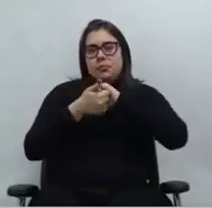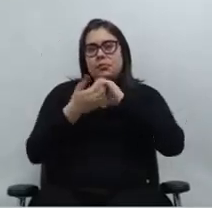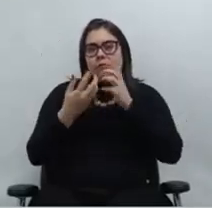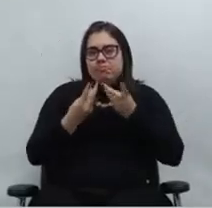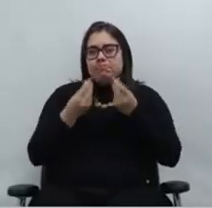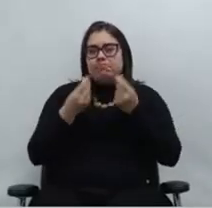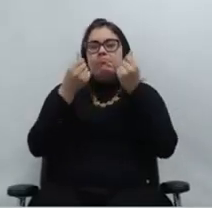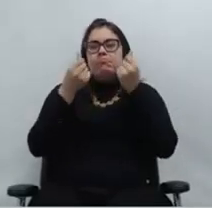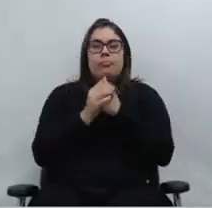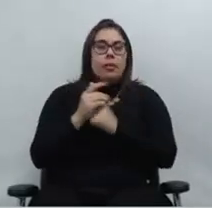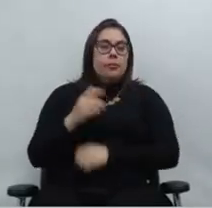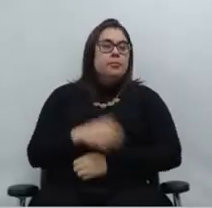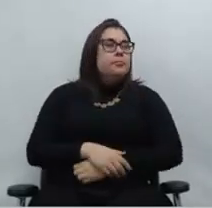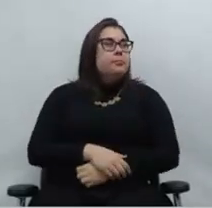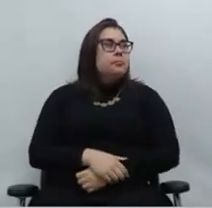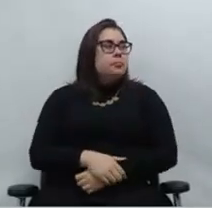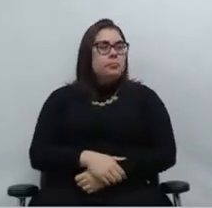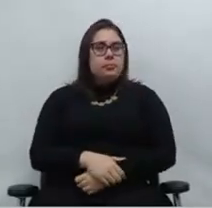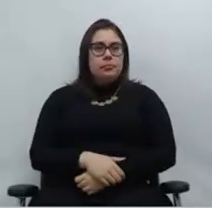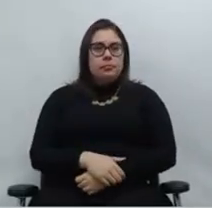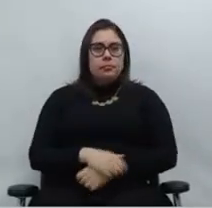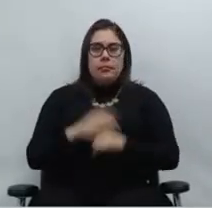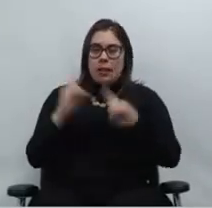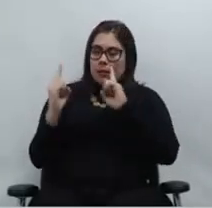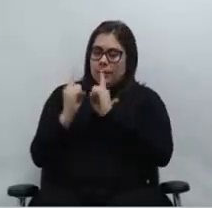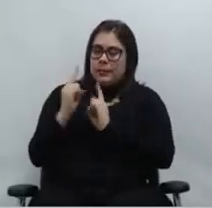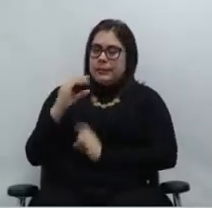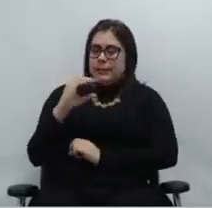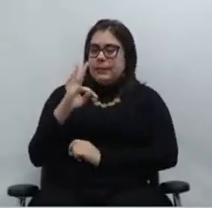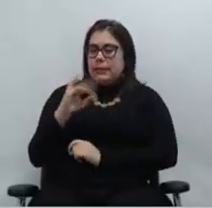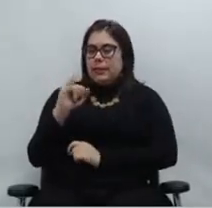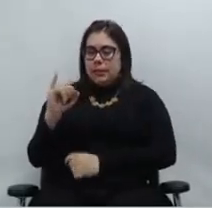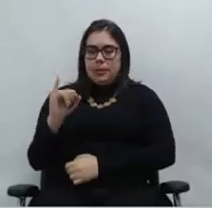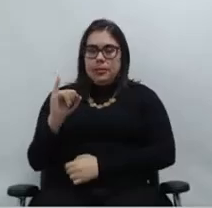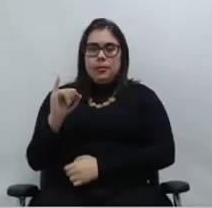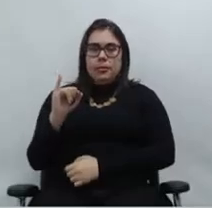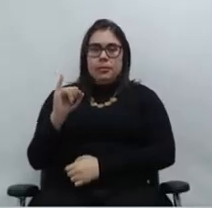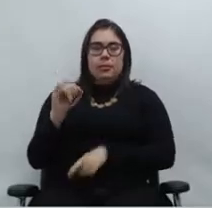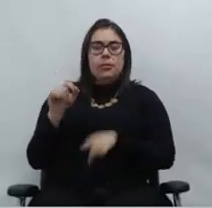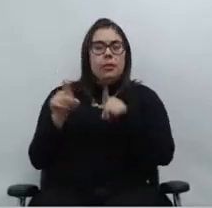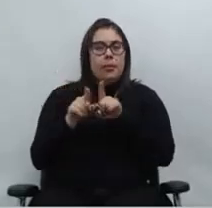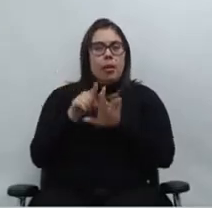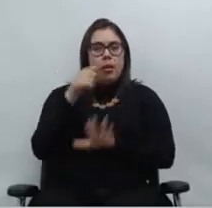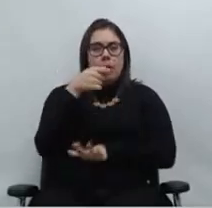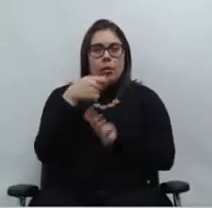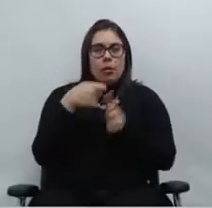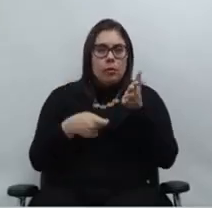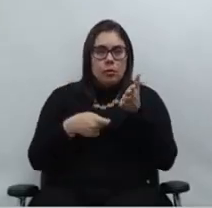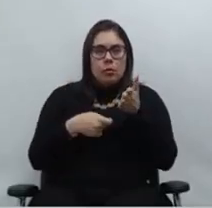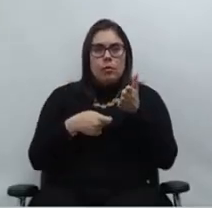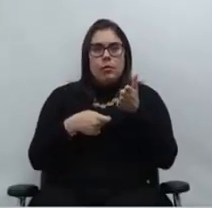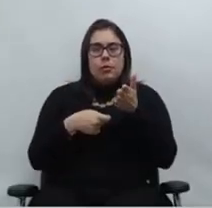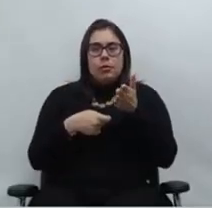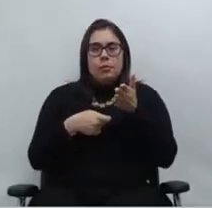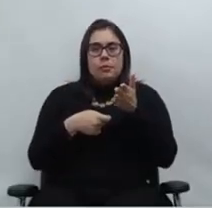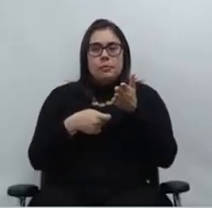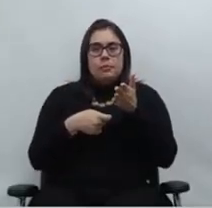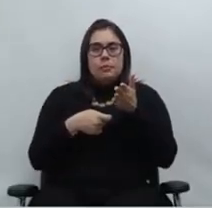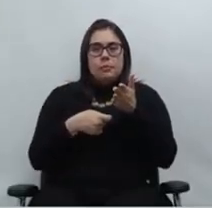cada vez mais qualificada. Com relação ao atendimento da CTI, fiz aqui a anotação do apontamento, com